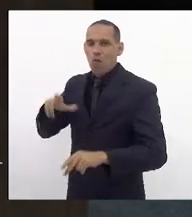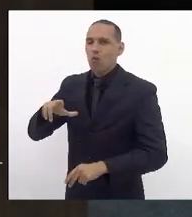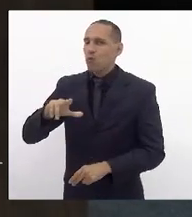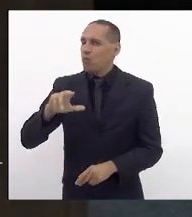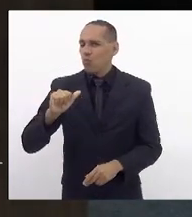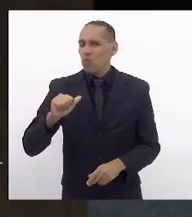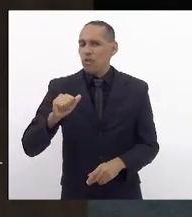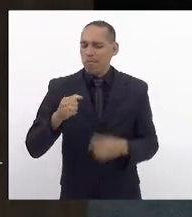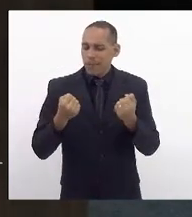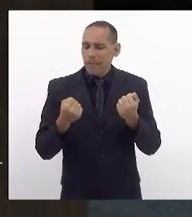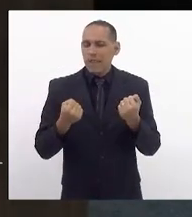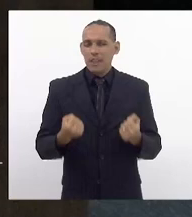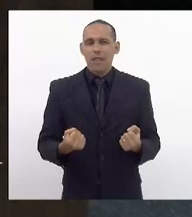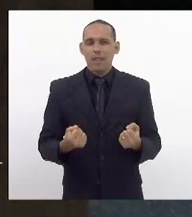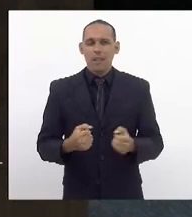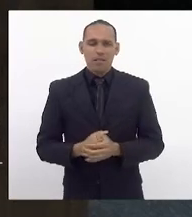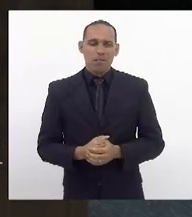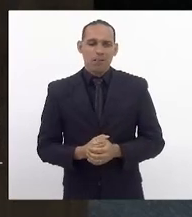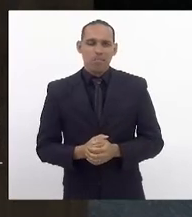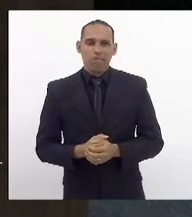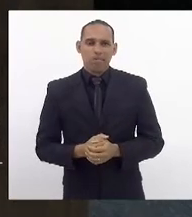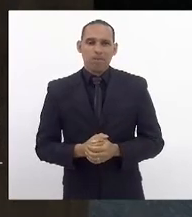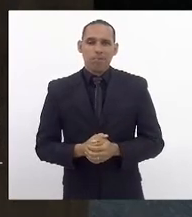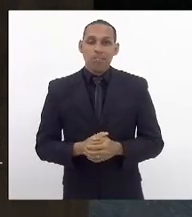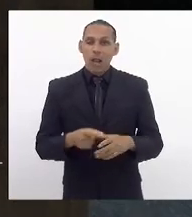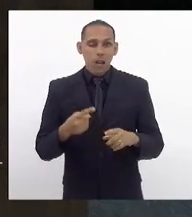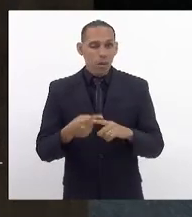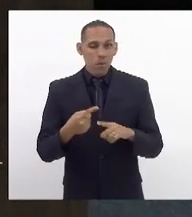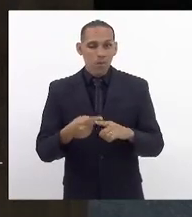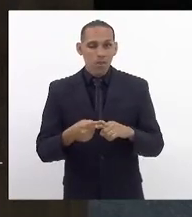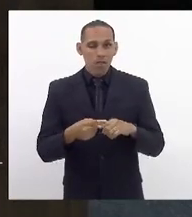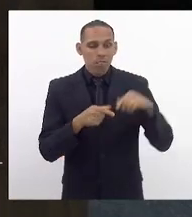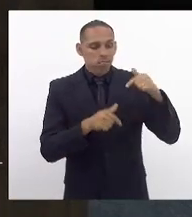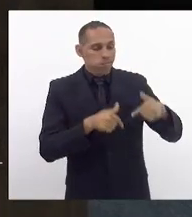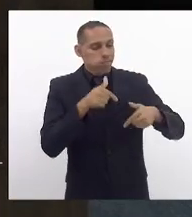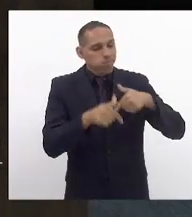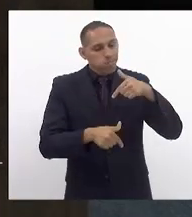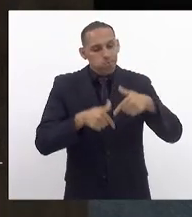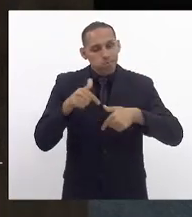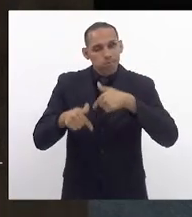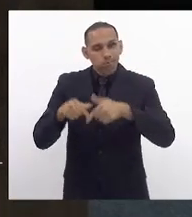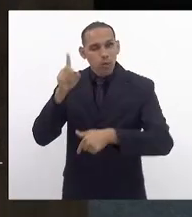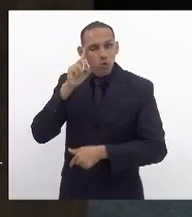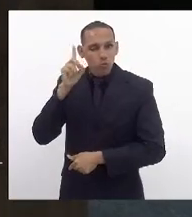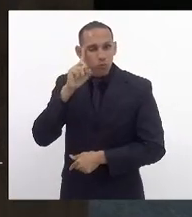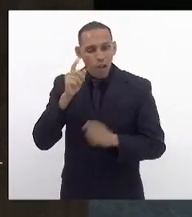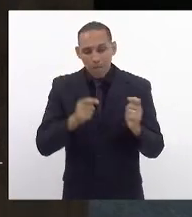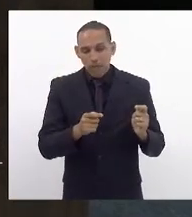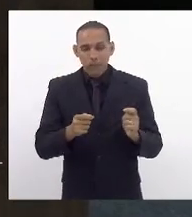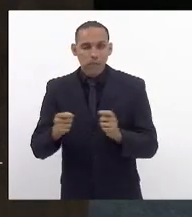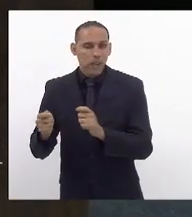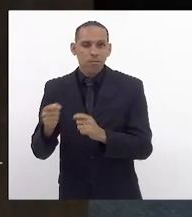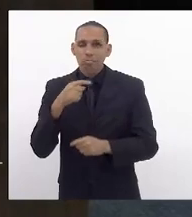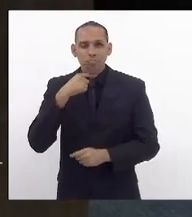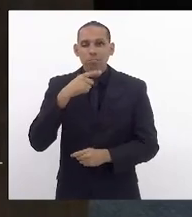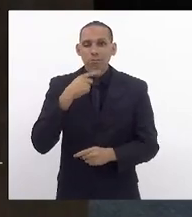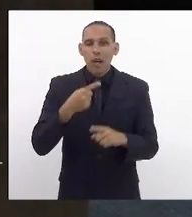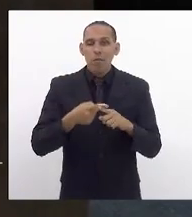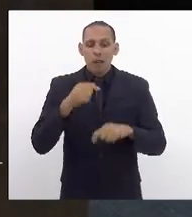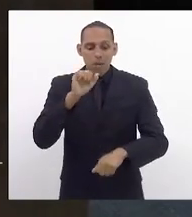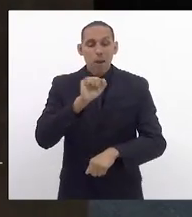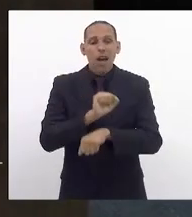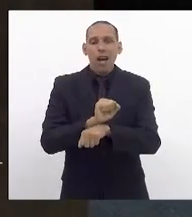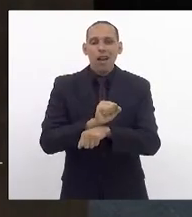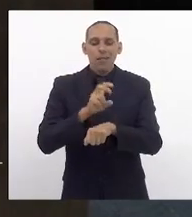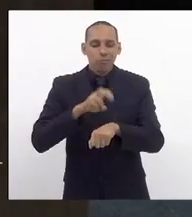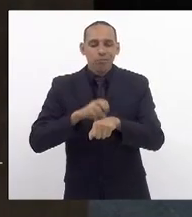pesado, usando aí o jargão popular, em relação ao funcionamento cotidiano das escolas, que tiveram que ficar paralisadas em função